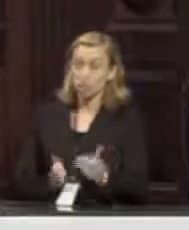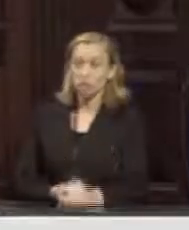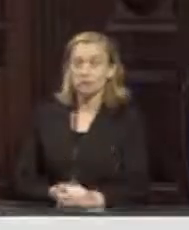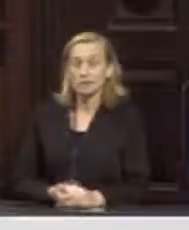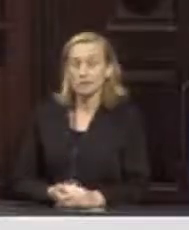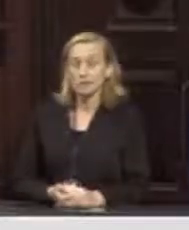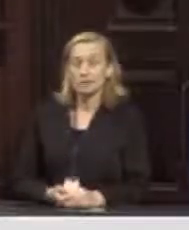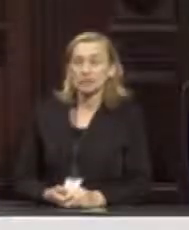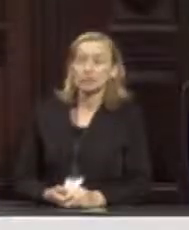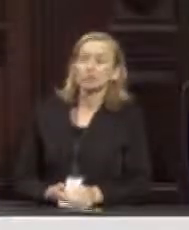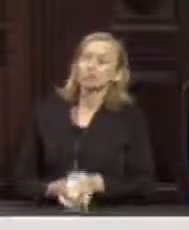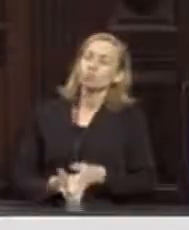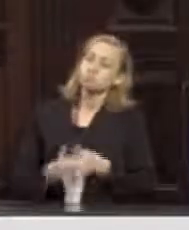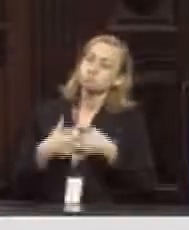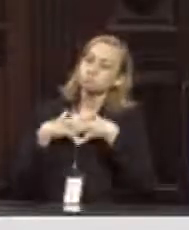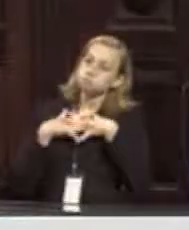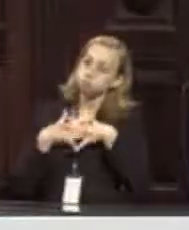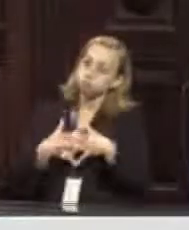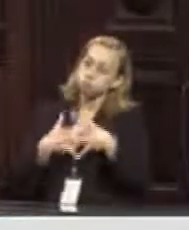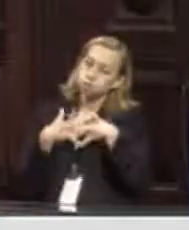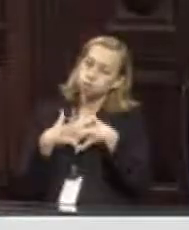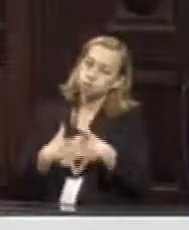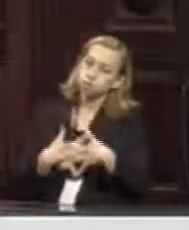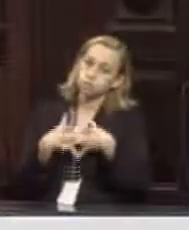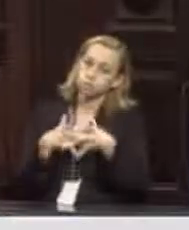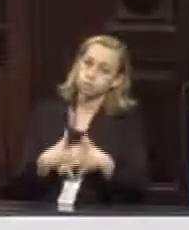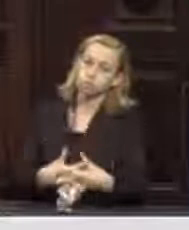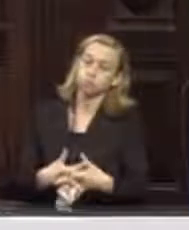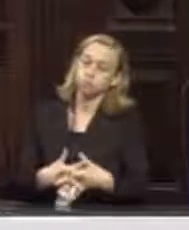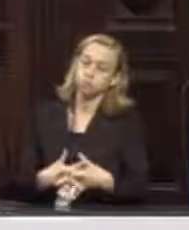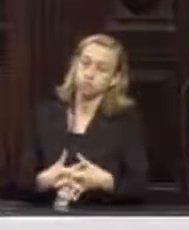desastrosa em que se encontra,